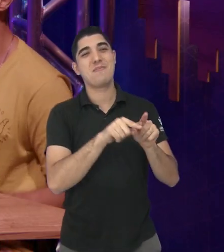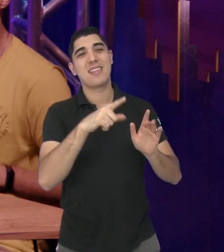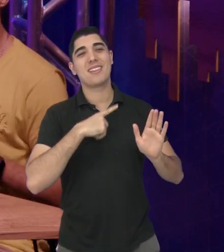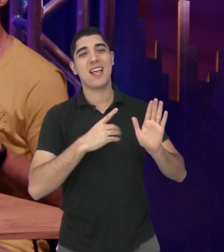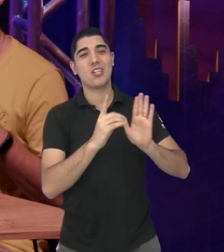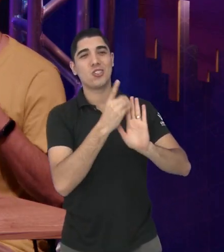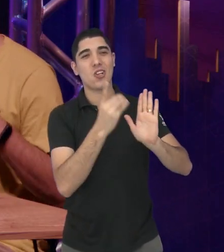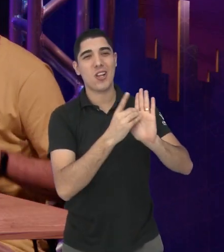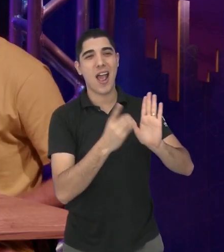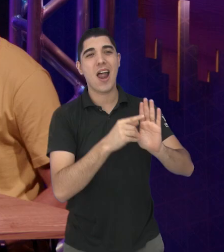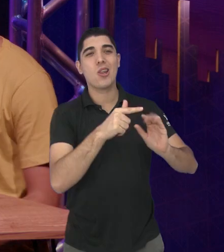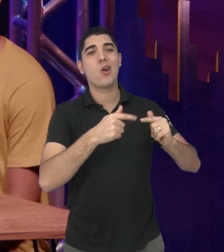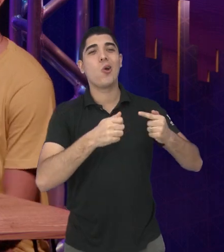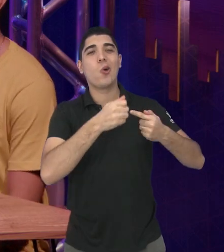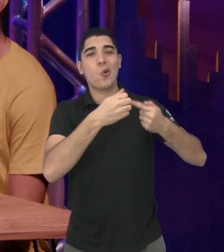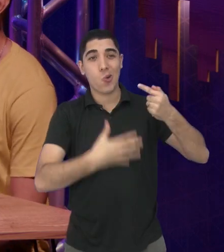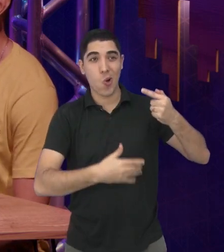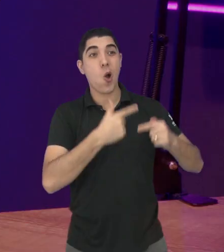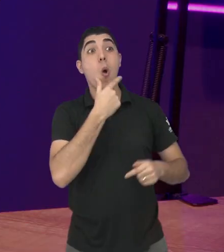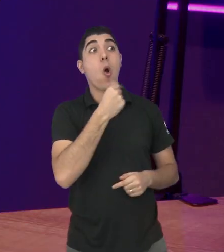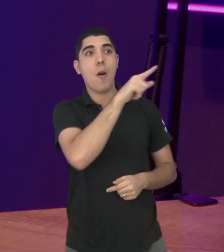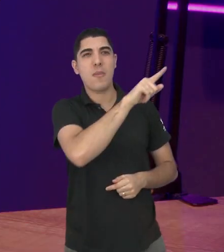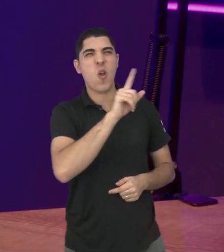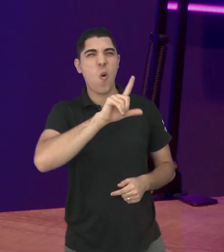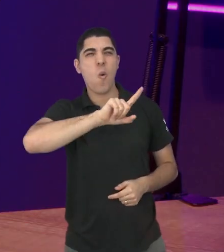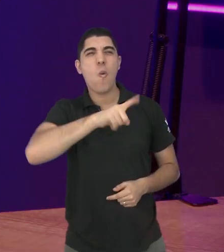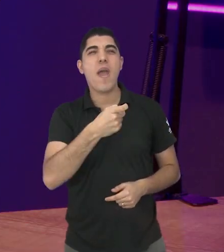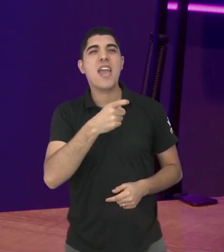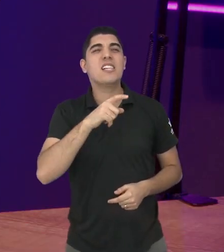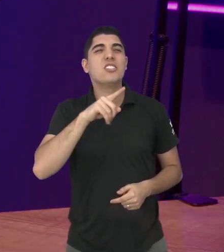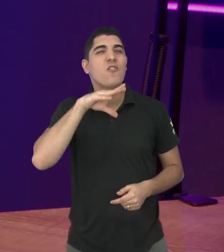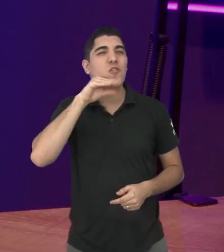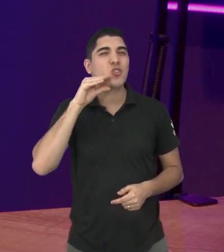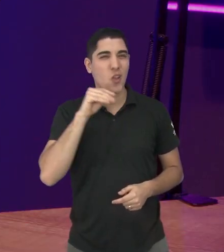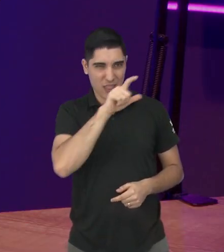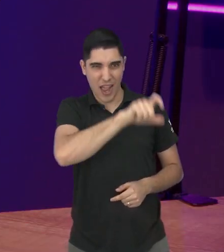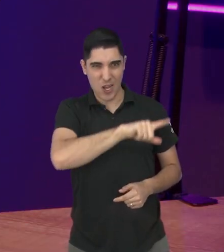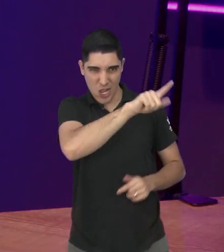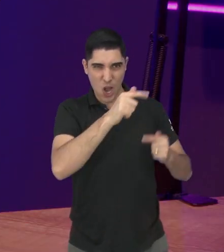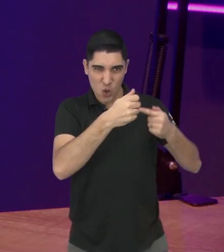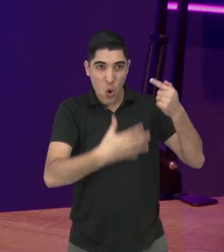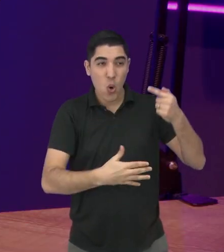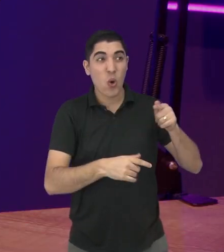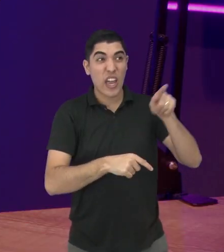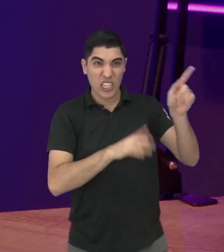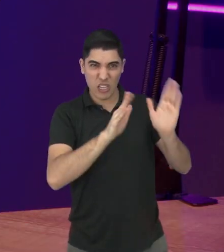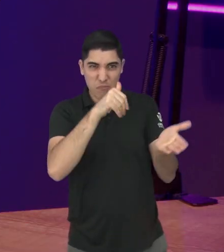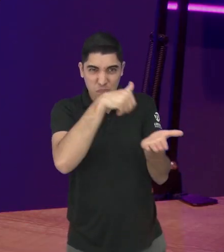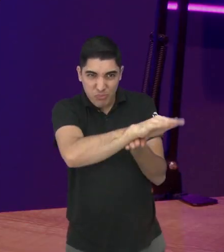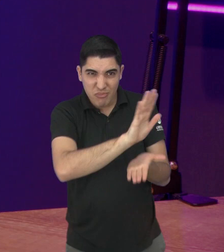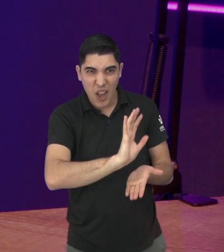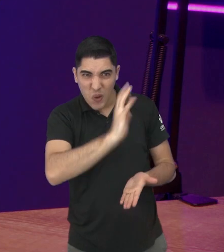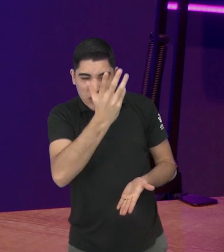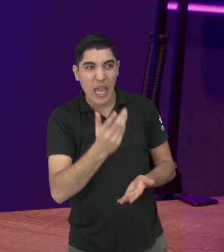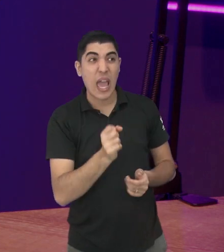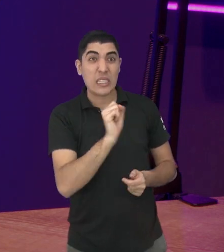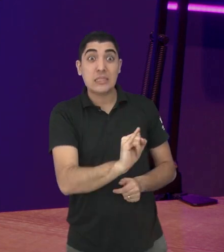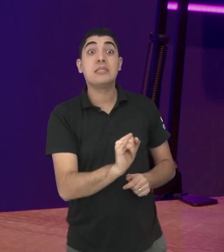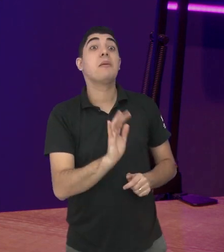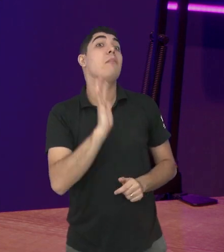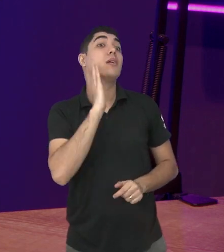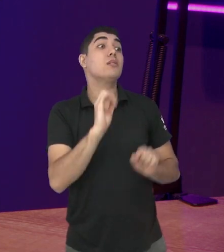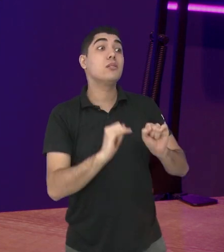Google foi demitido por causas justas, se ele estava certo... Nossa senhora, e já existe